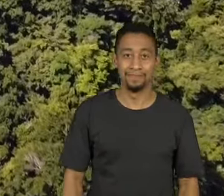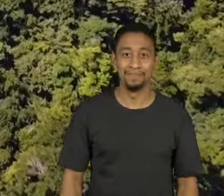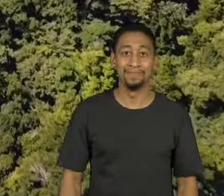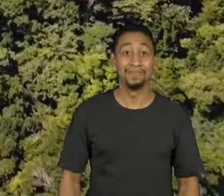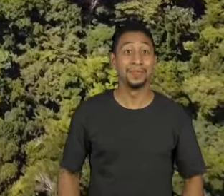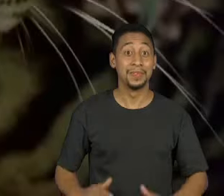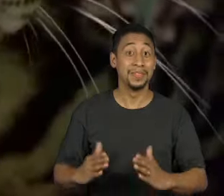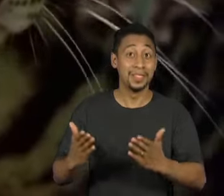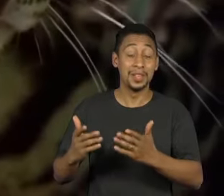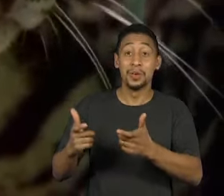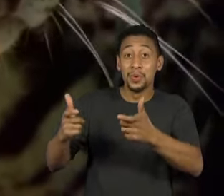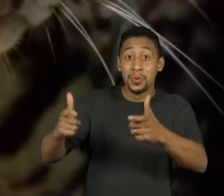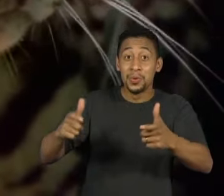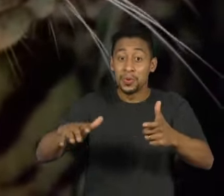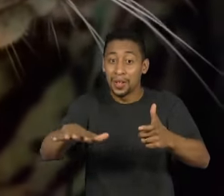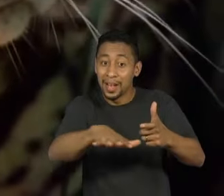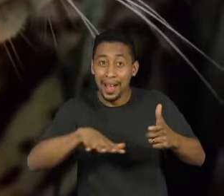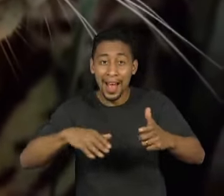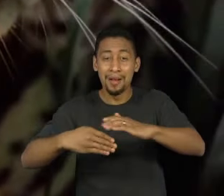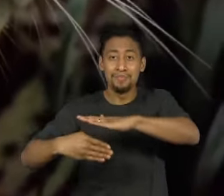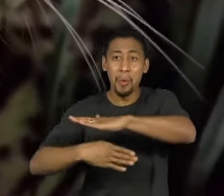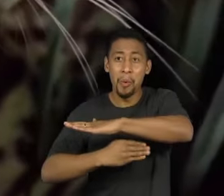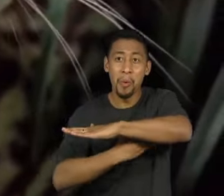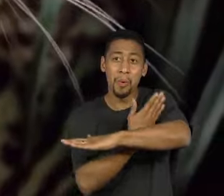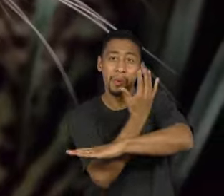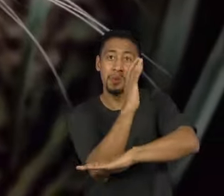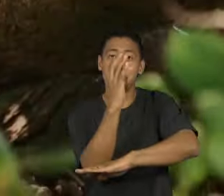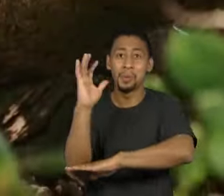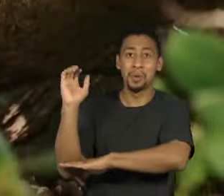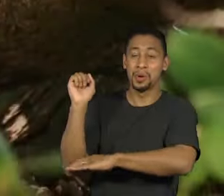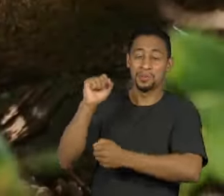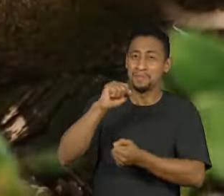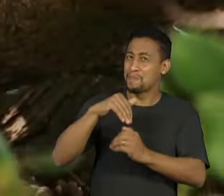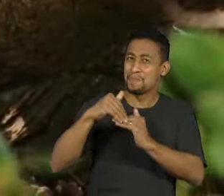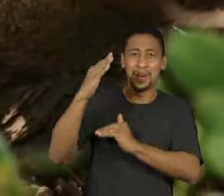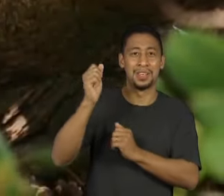Morada de uma das maiores biodiversidades do planeta.